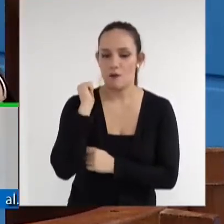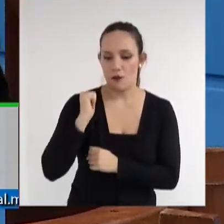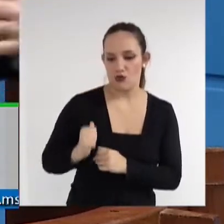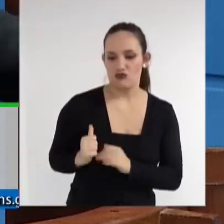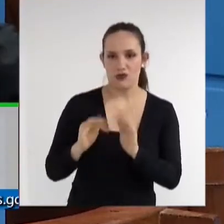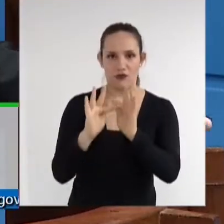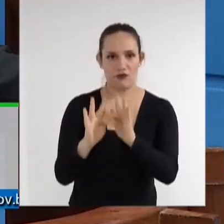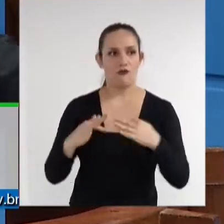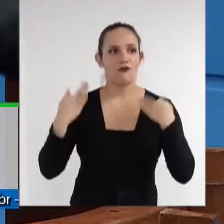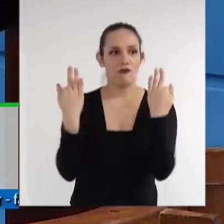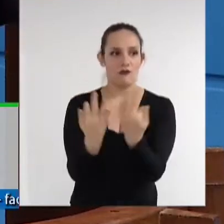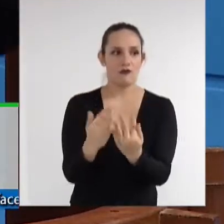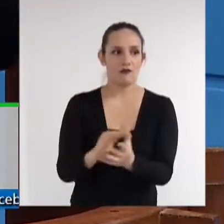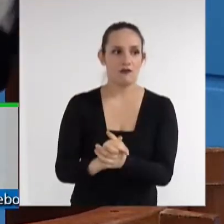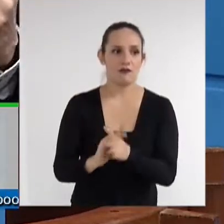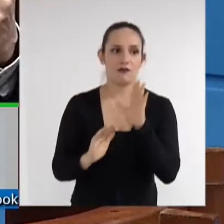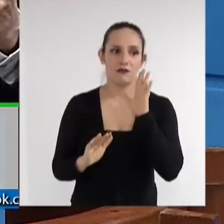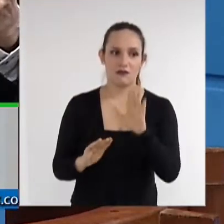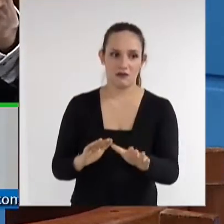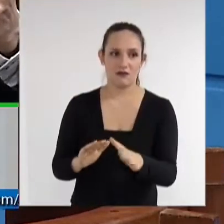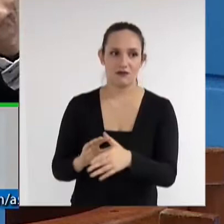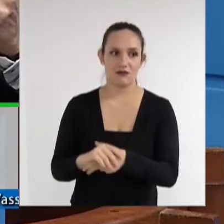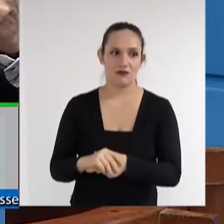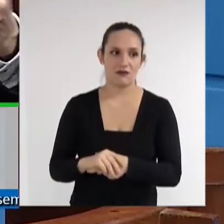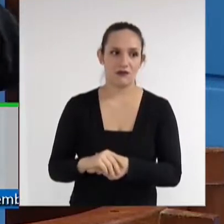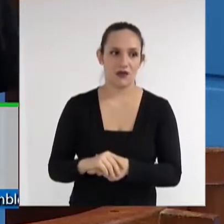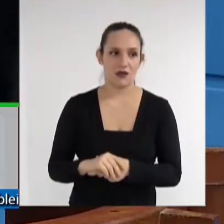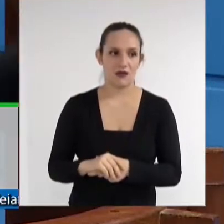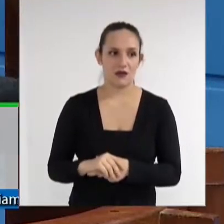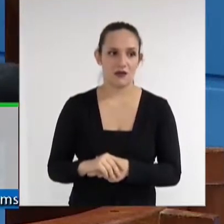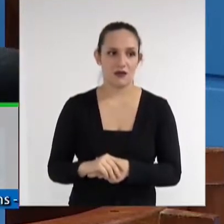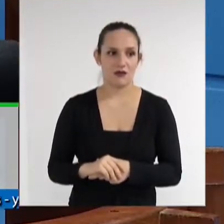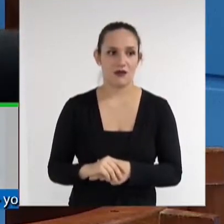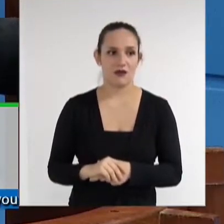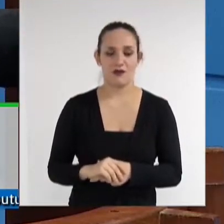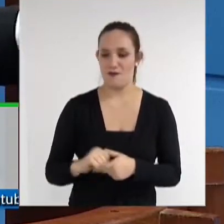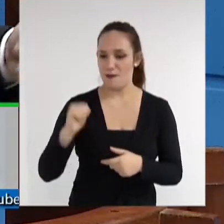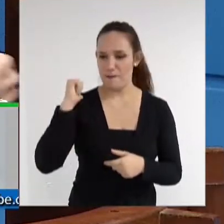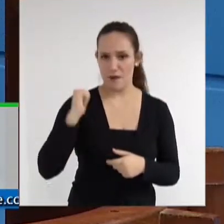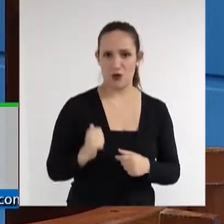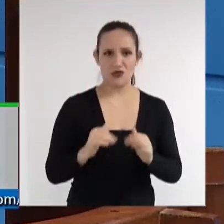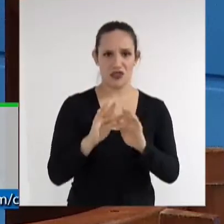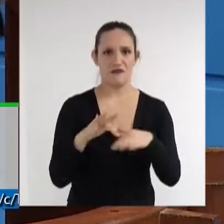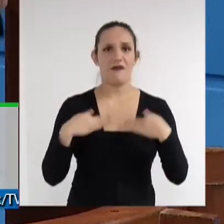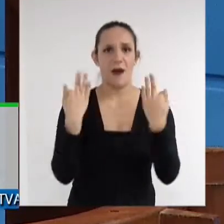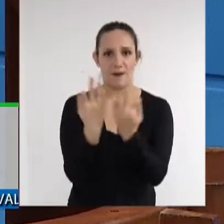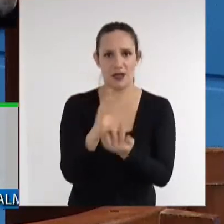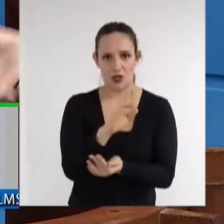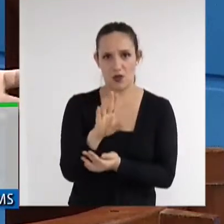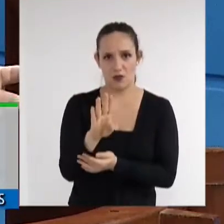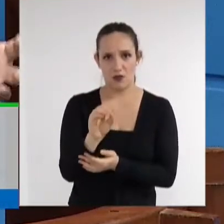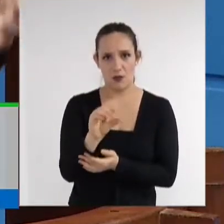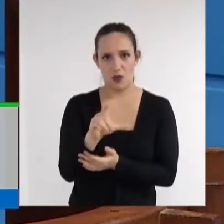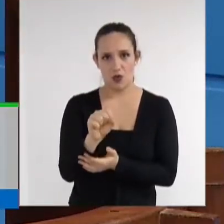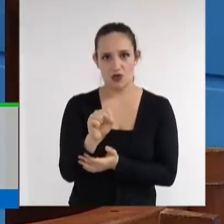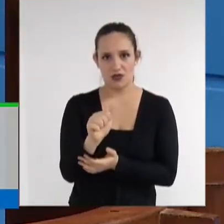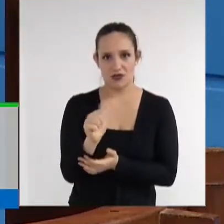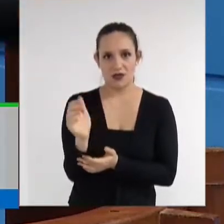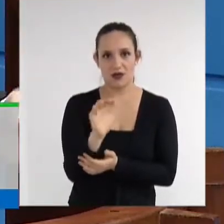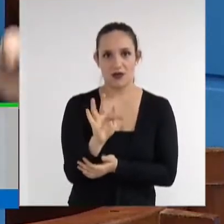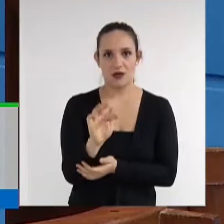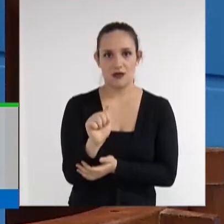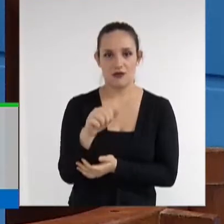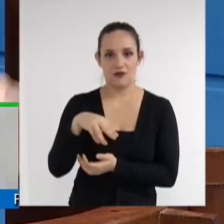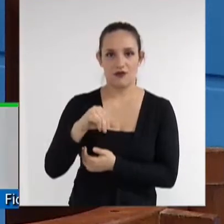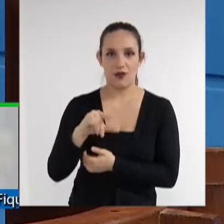Família foi um programa premiado pela ONU como um programa modelo de combate